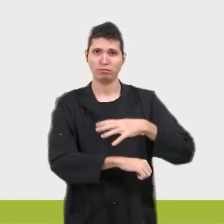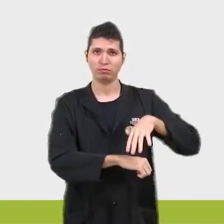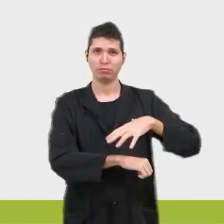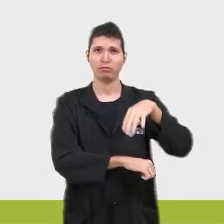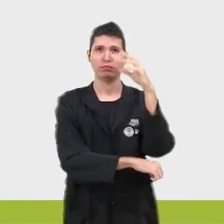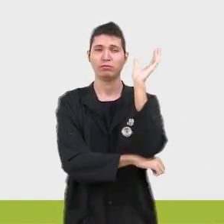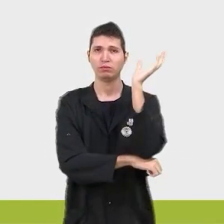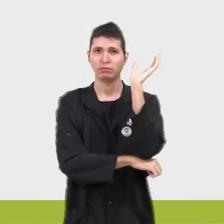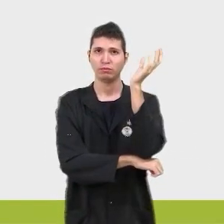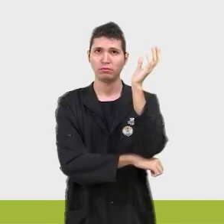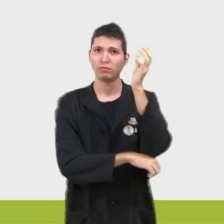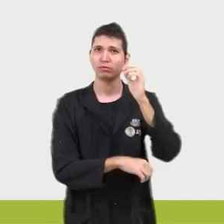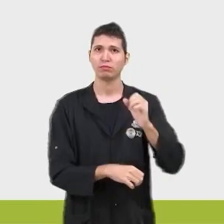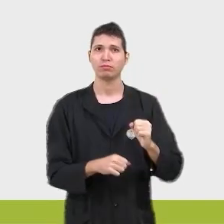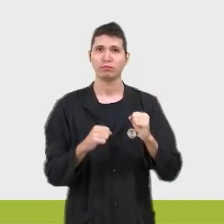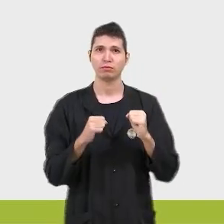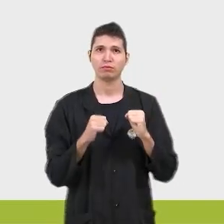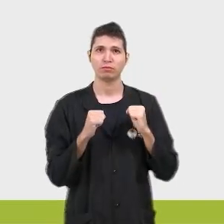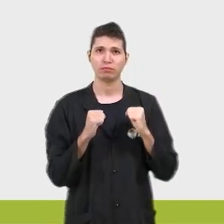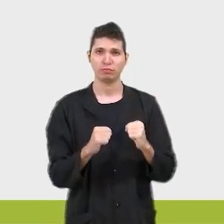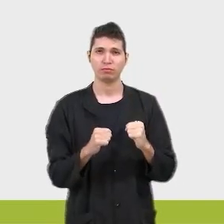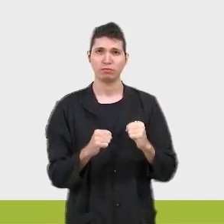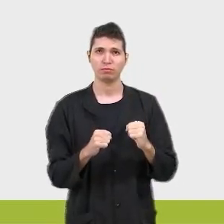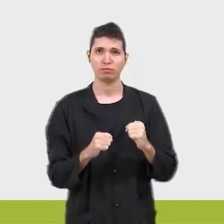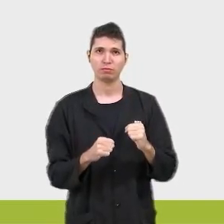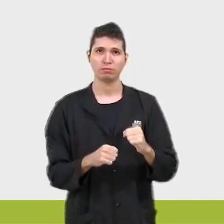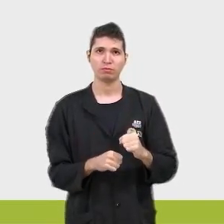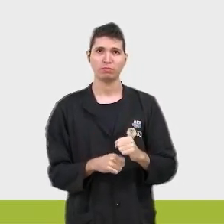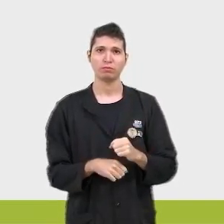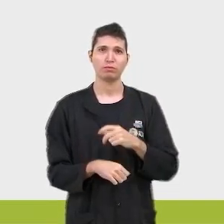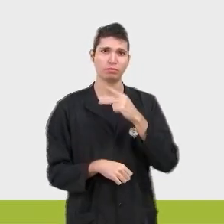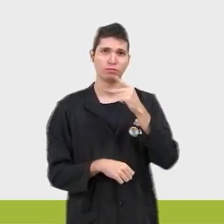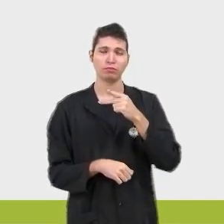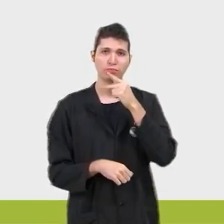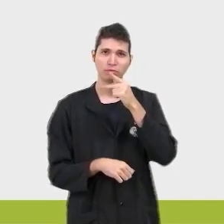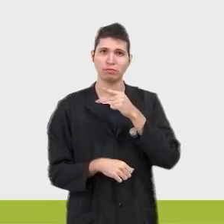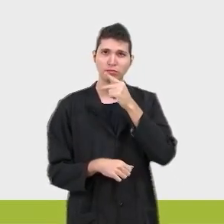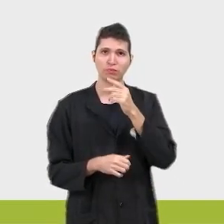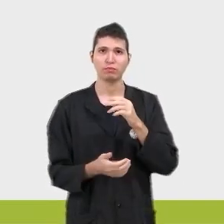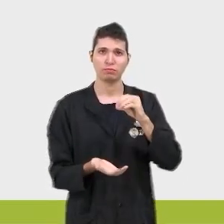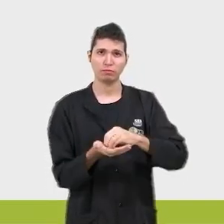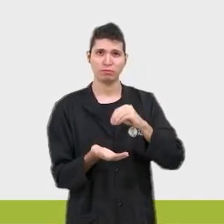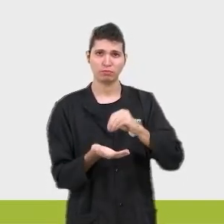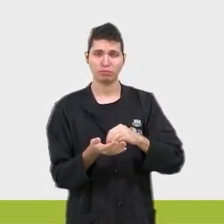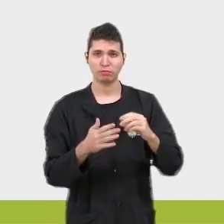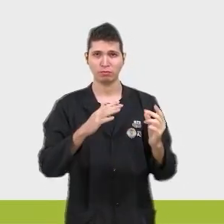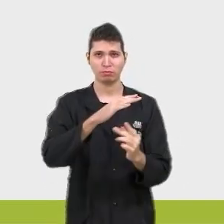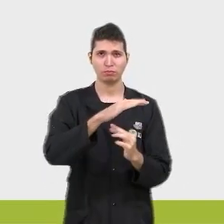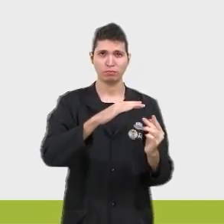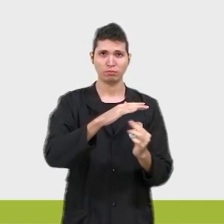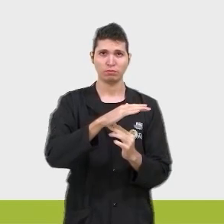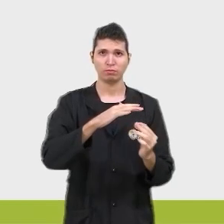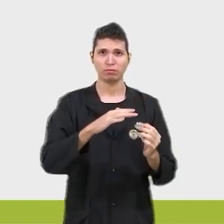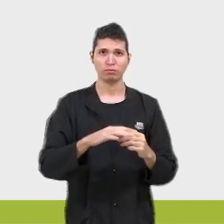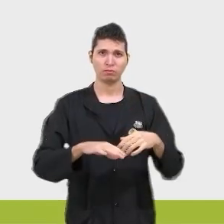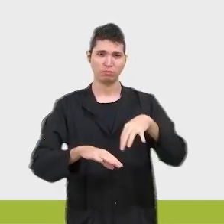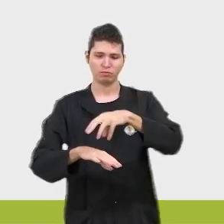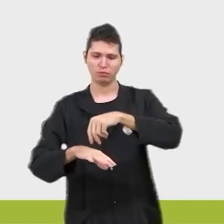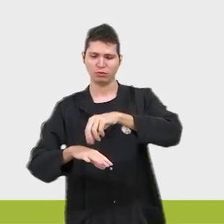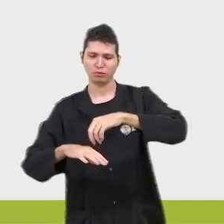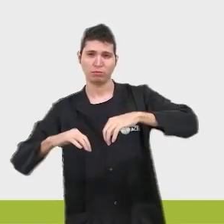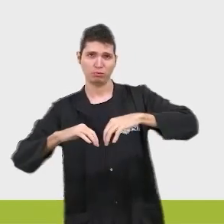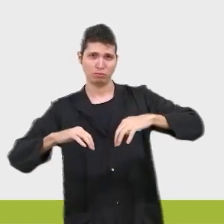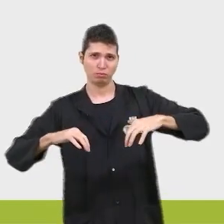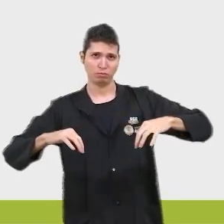afirmar que os parques, na falta desses corredores, constituem ilhas